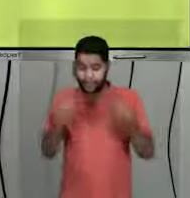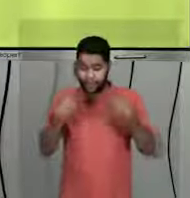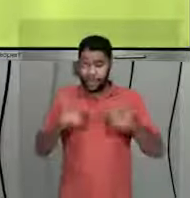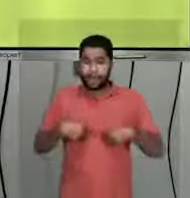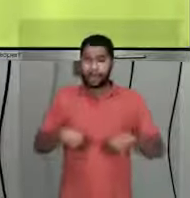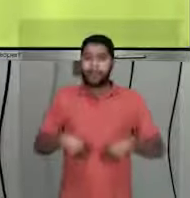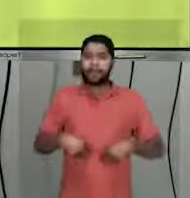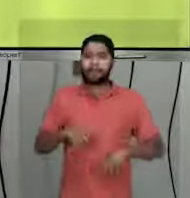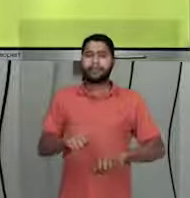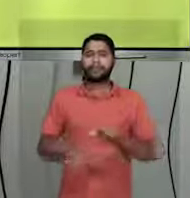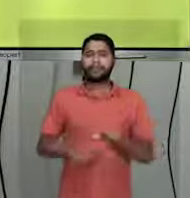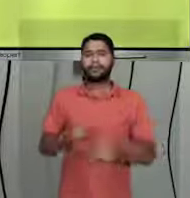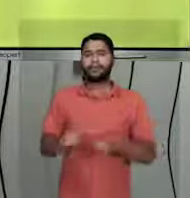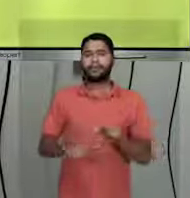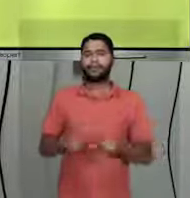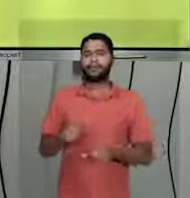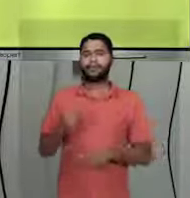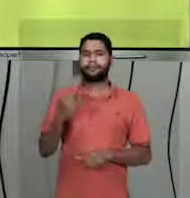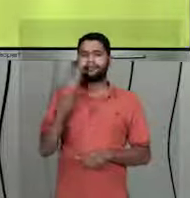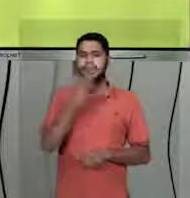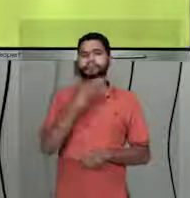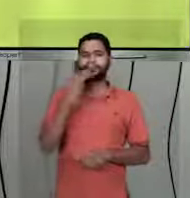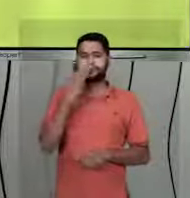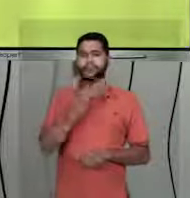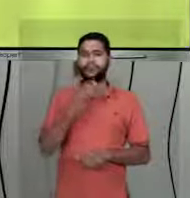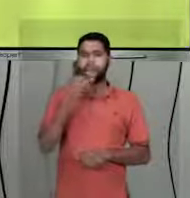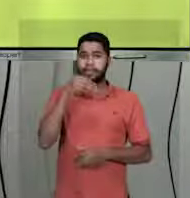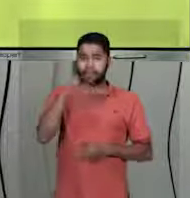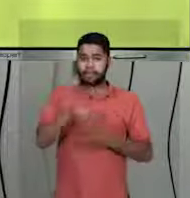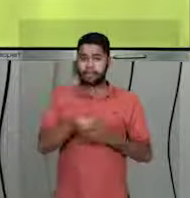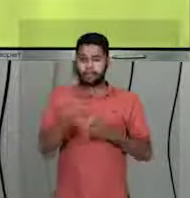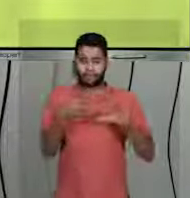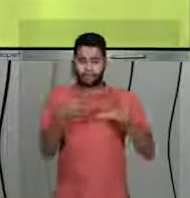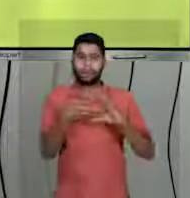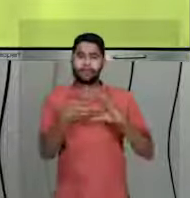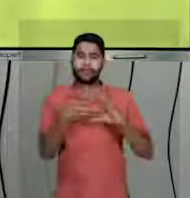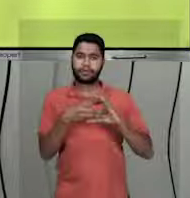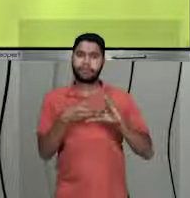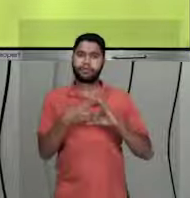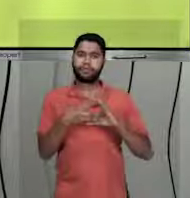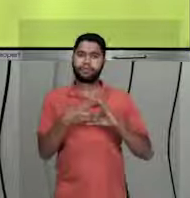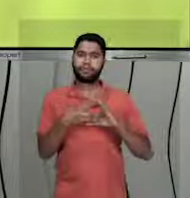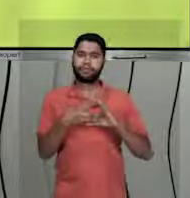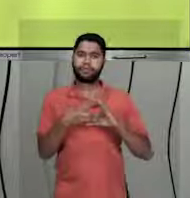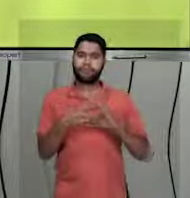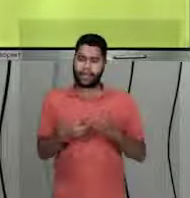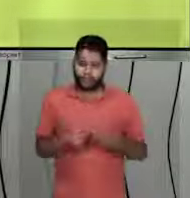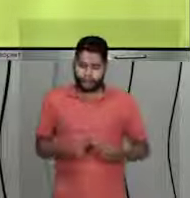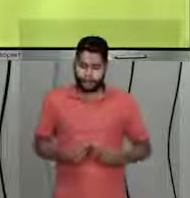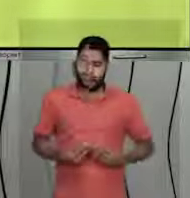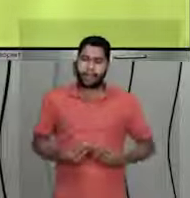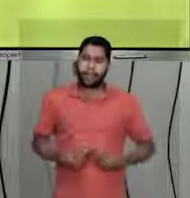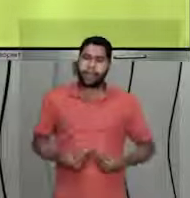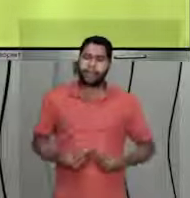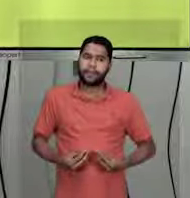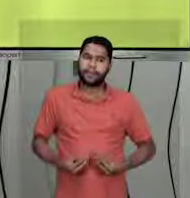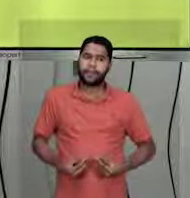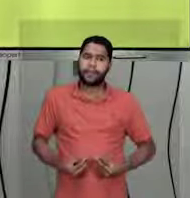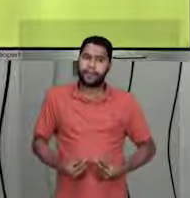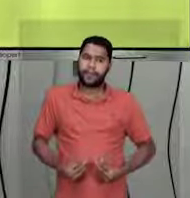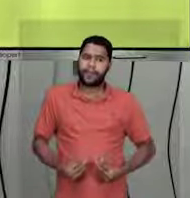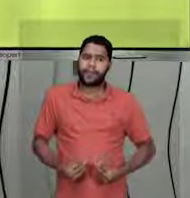delgado, quando ele vai entrar dentro da célula no intestino delgado, no final da digestão dos açúcares, no final